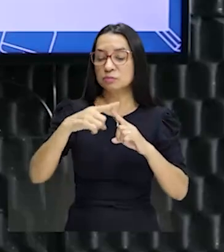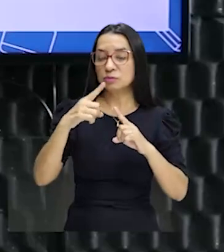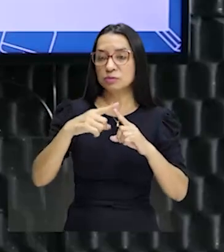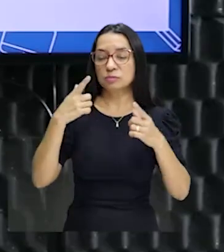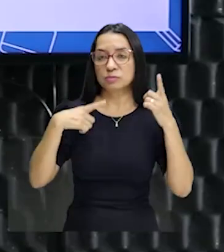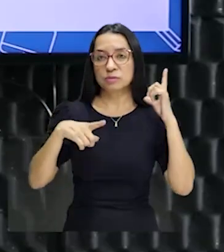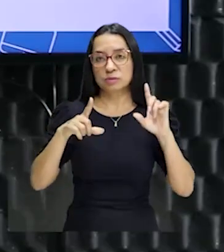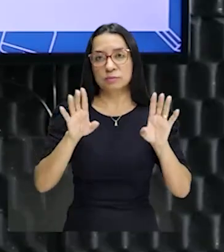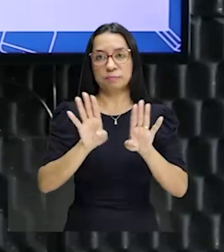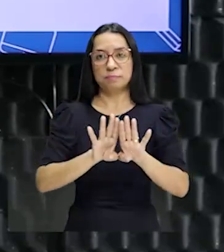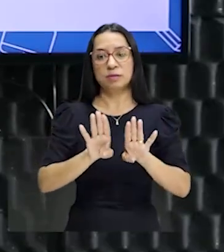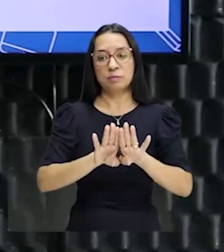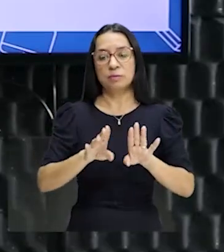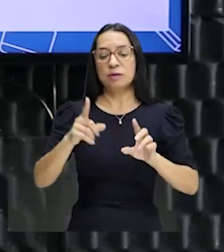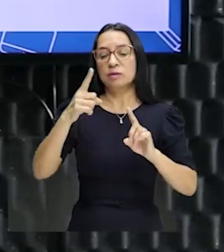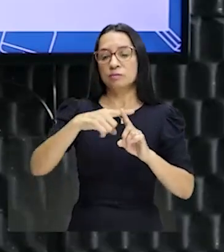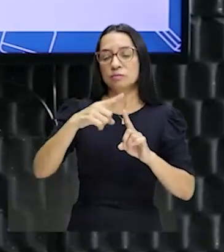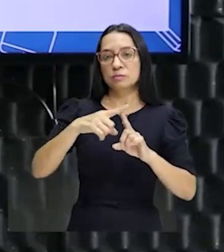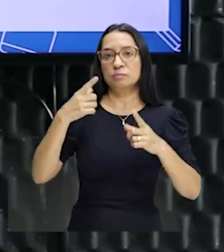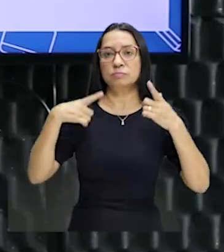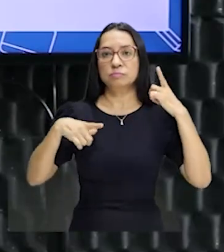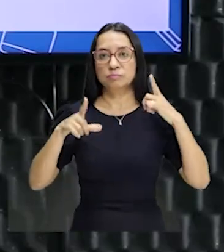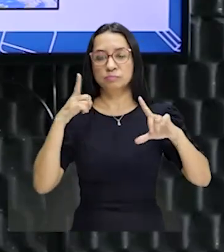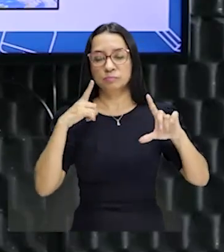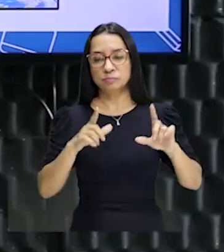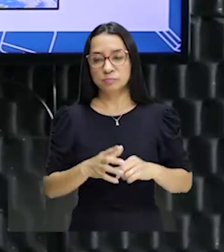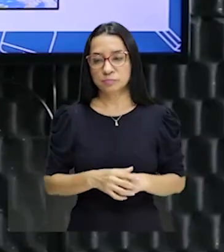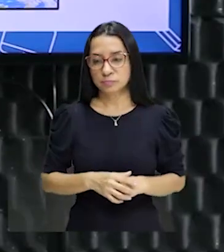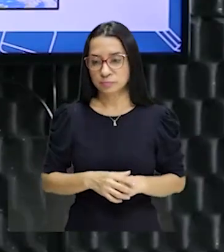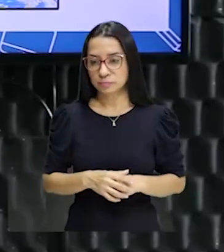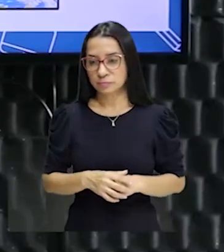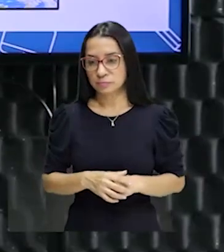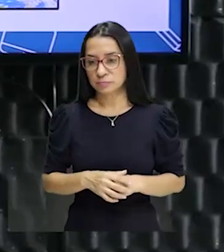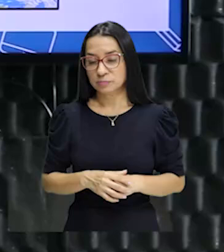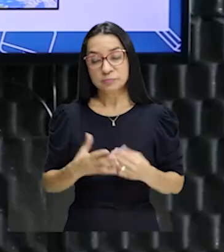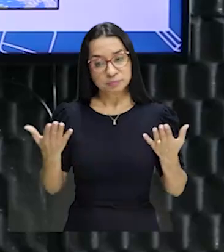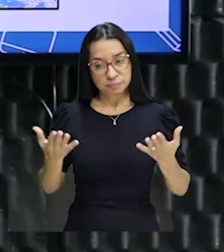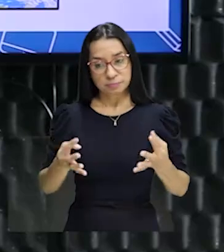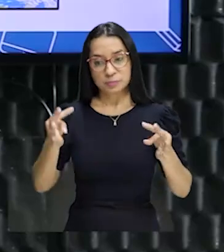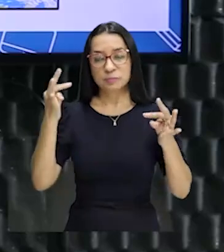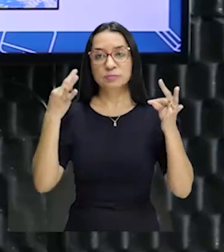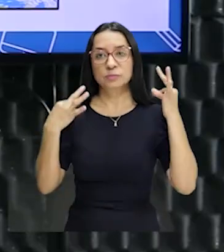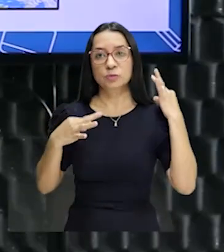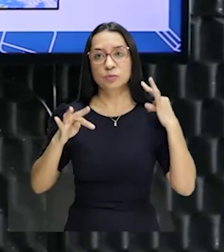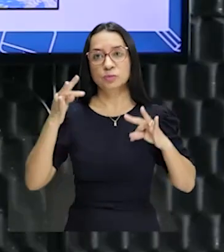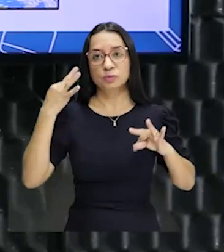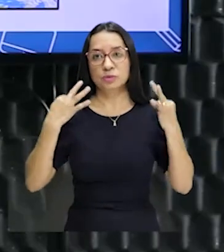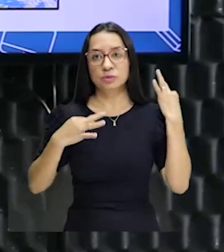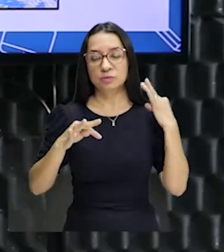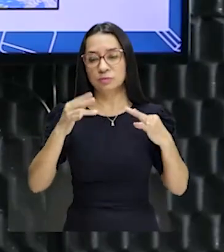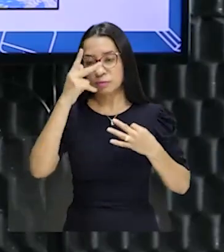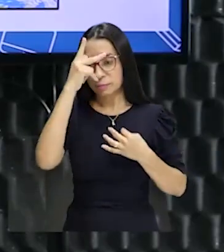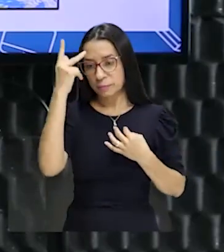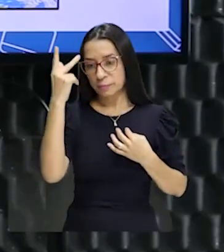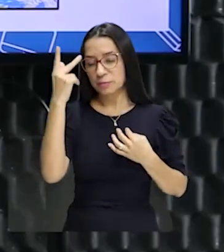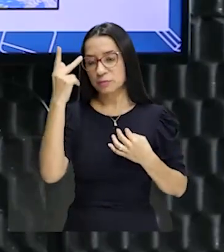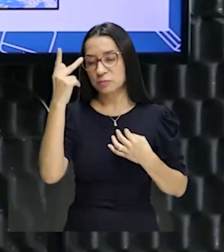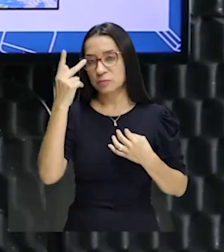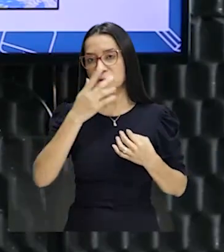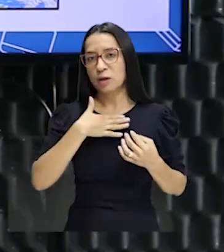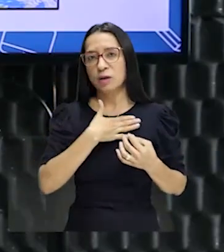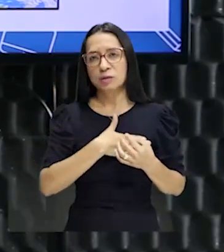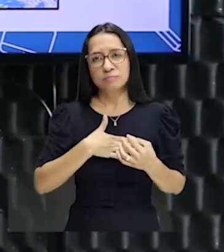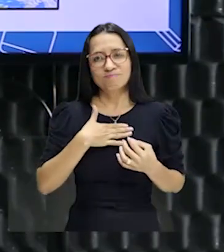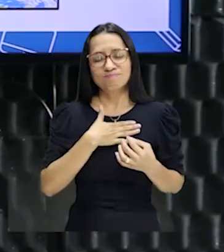Então também é um tipo de lazer. O lazer turístico, ó, lazer turístico, aquelas pessoas que